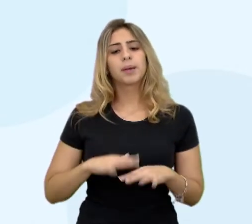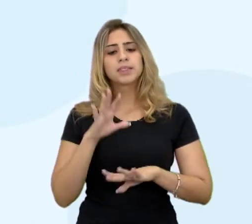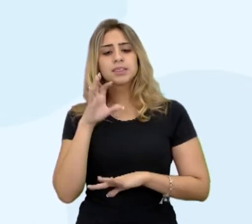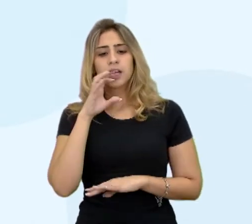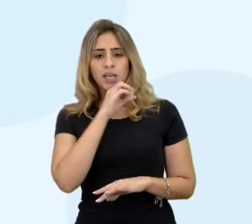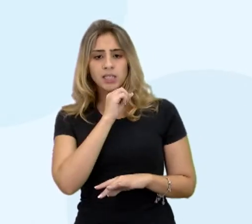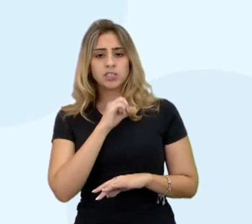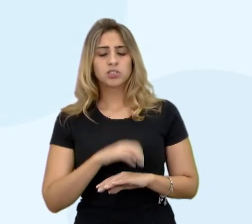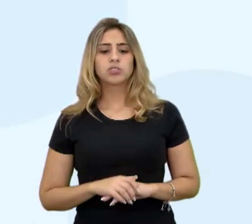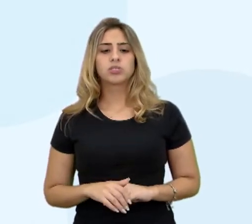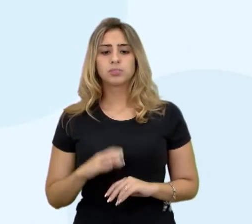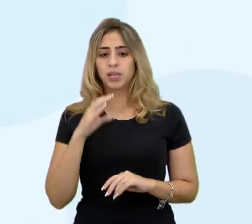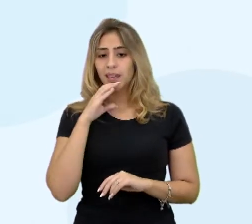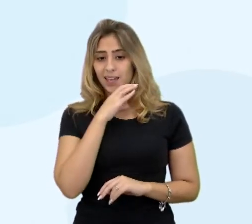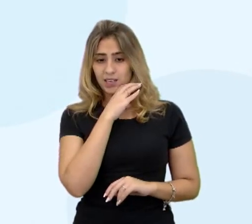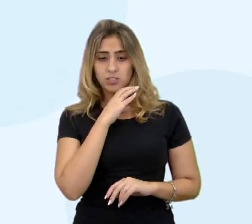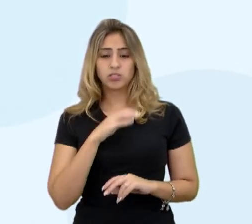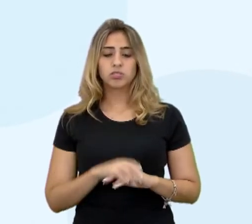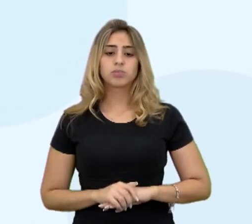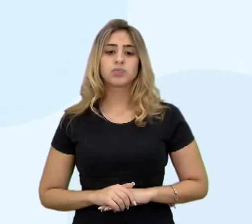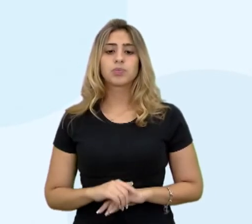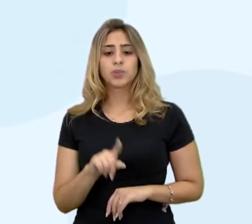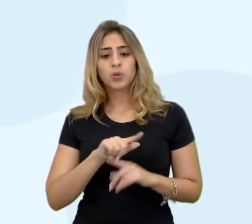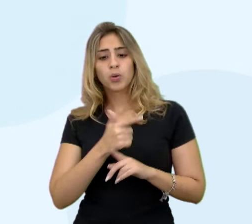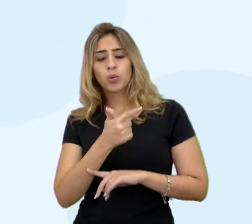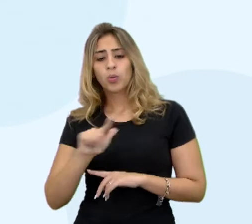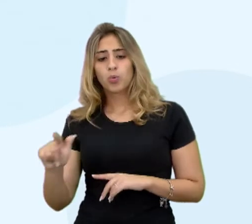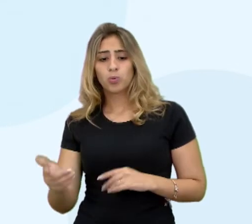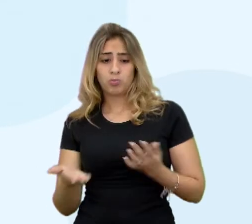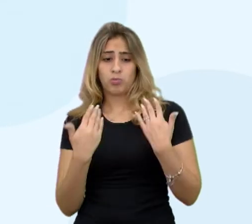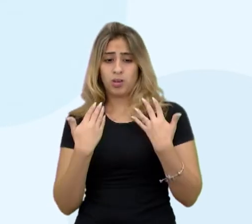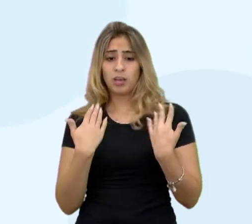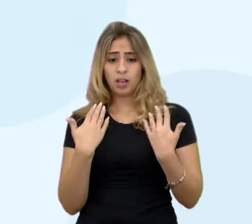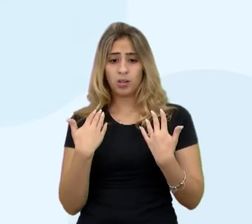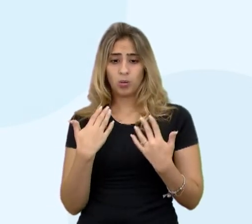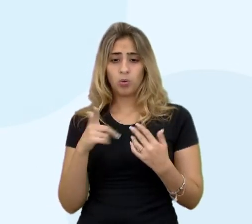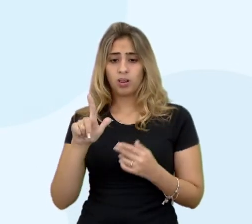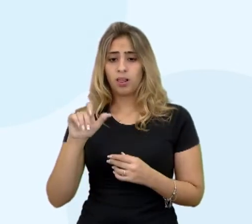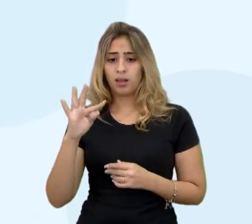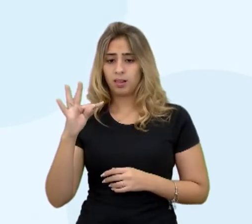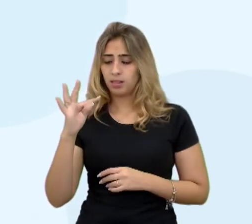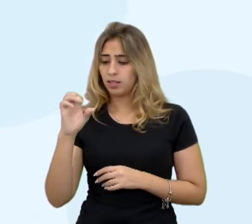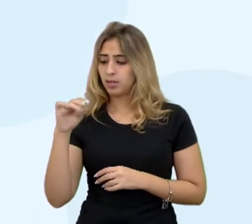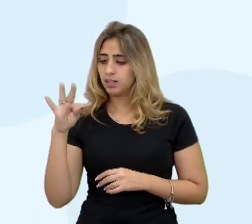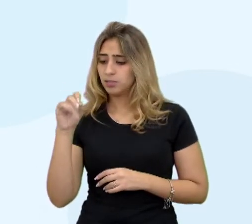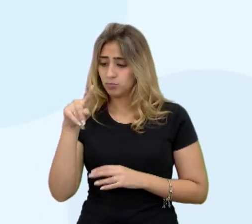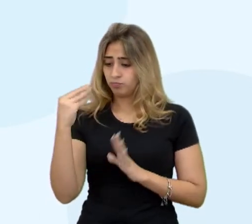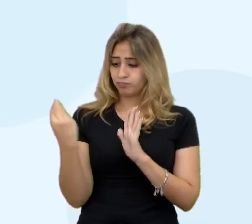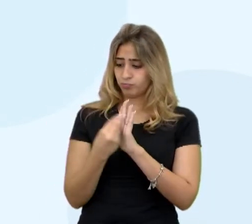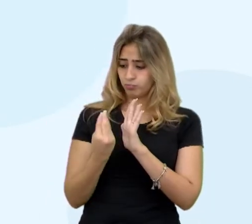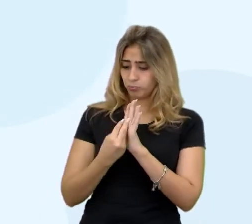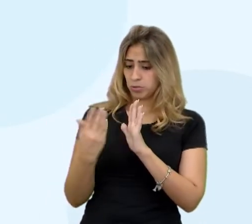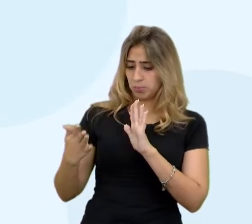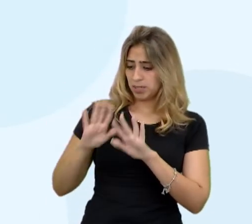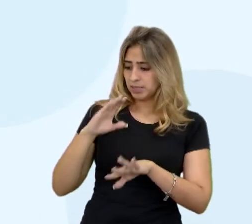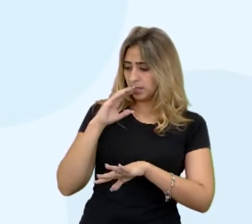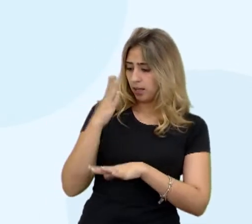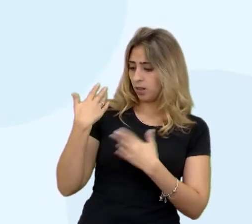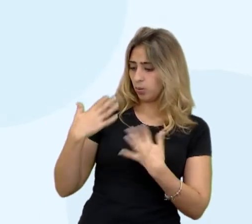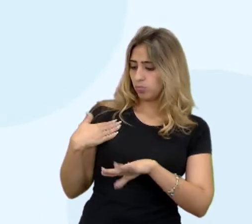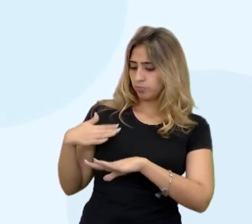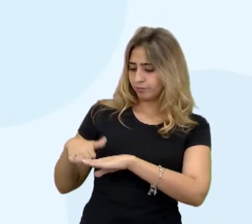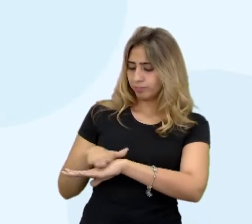né? É só isso. E o outro calor, né, essa quantidade de calor aí que você põe, ela pode fazer o outro